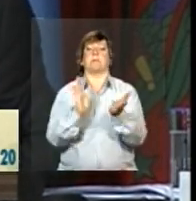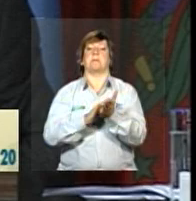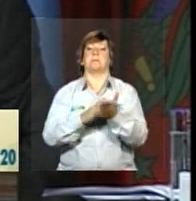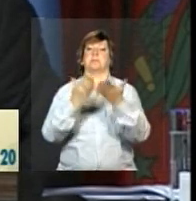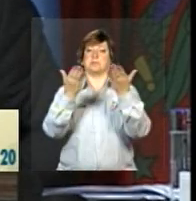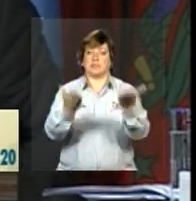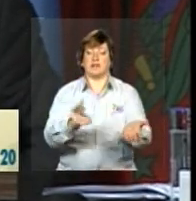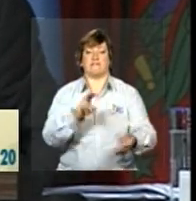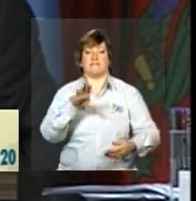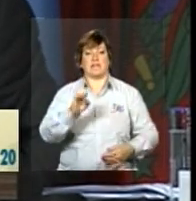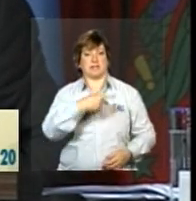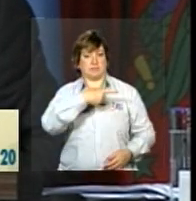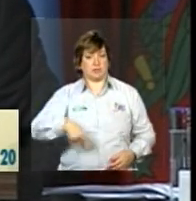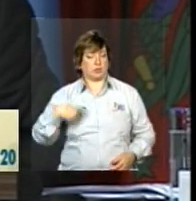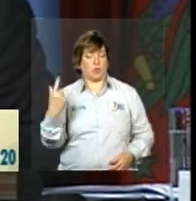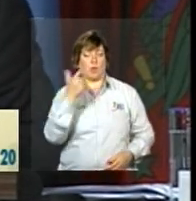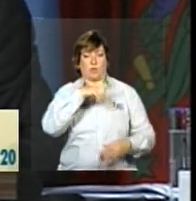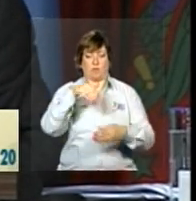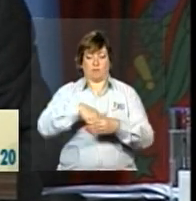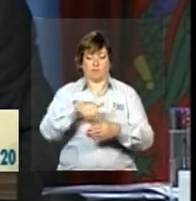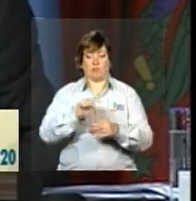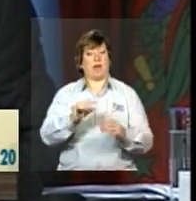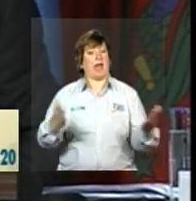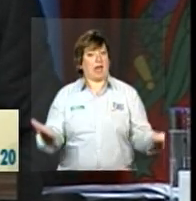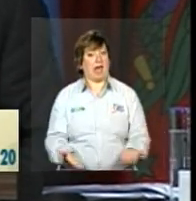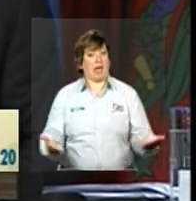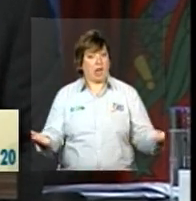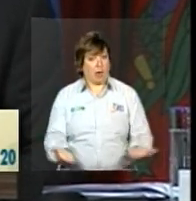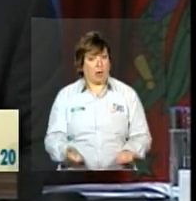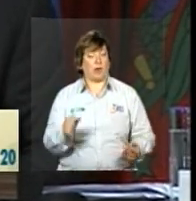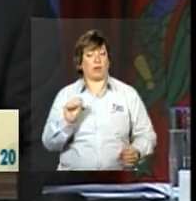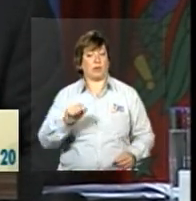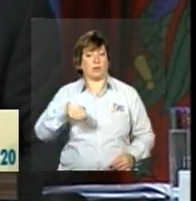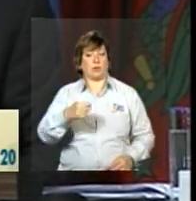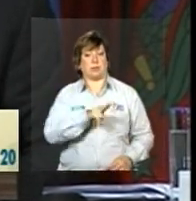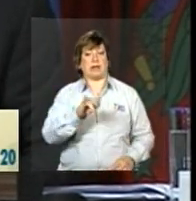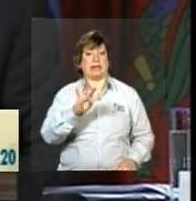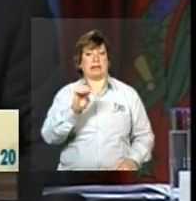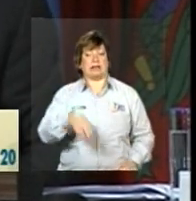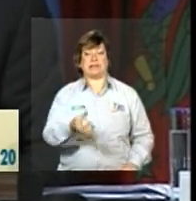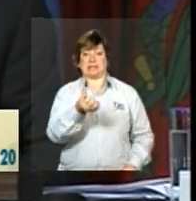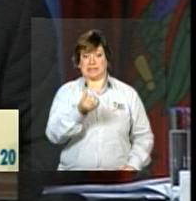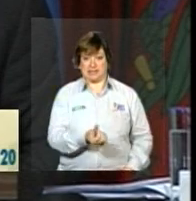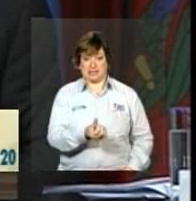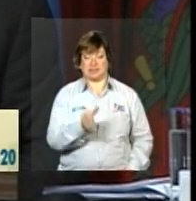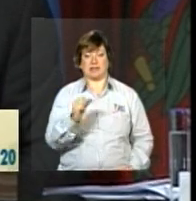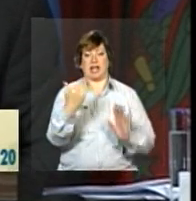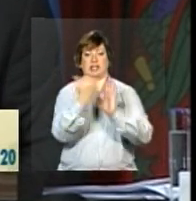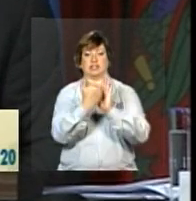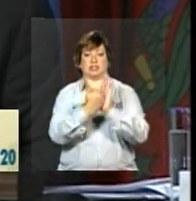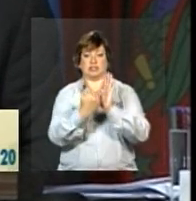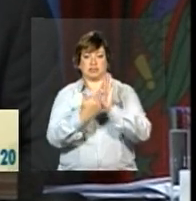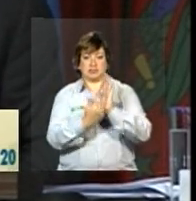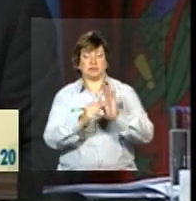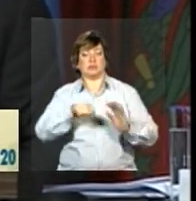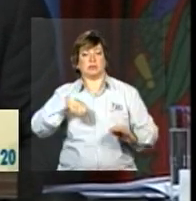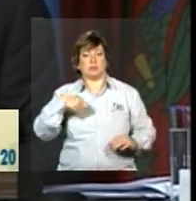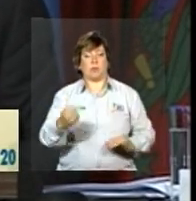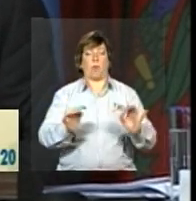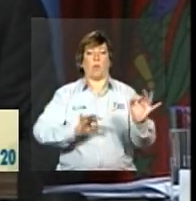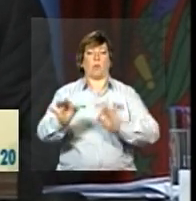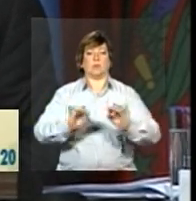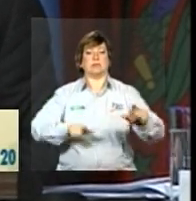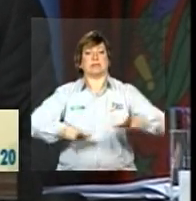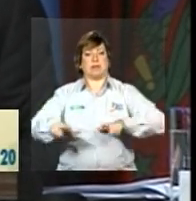vice-presidentes por suas eleições. Agora, vamos considerar o item 6 da agenda intitulado Organização do